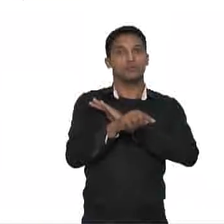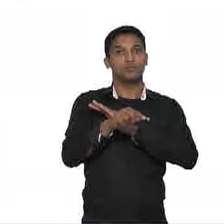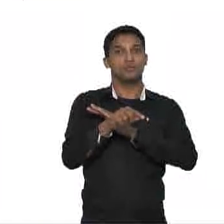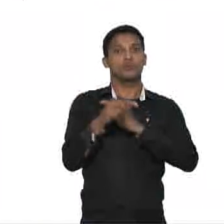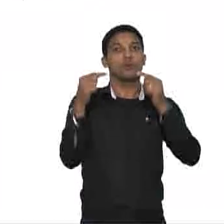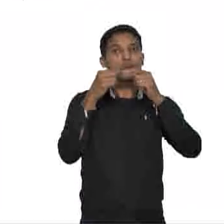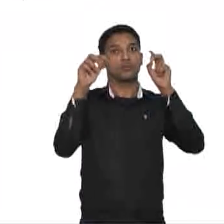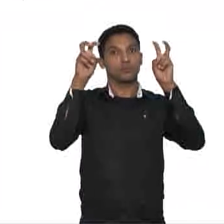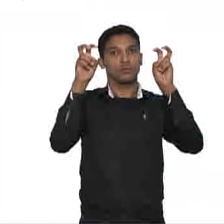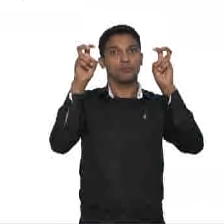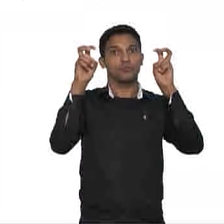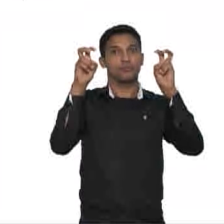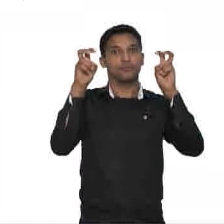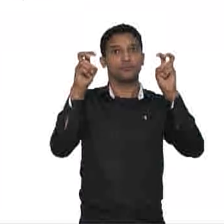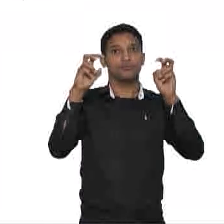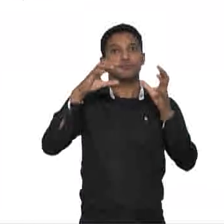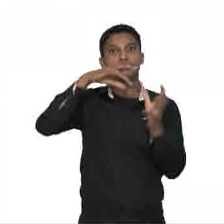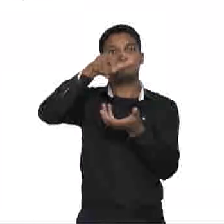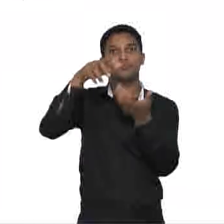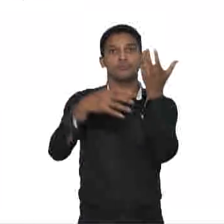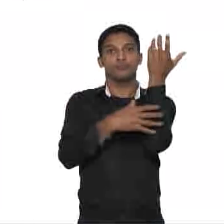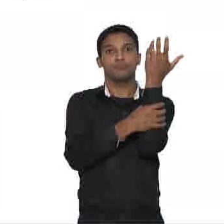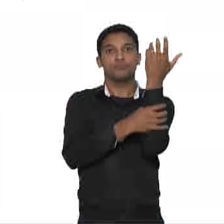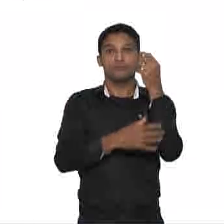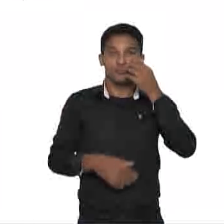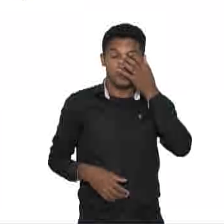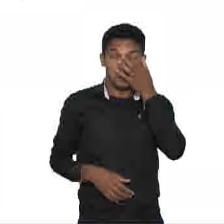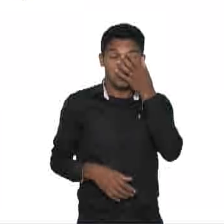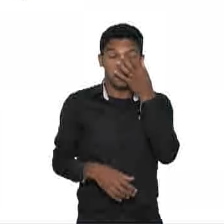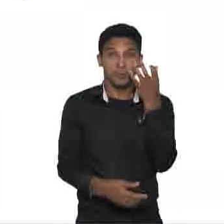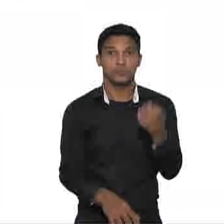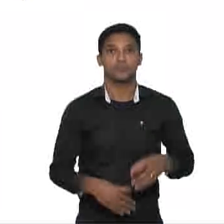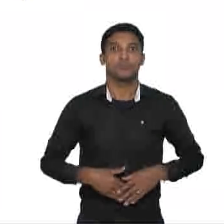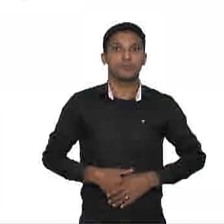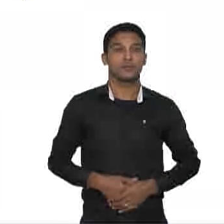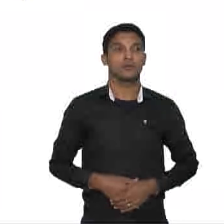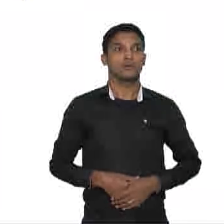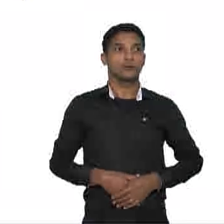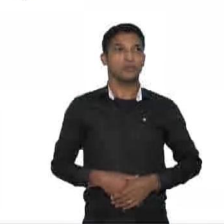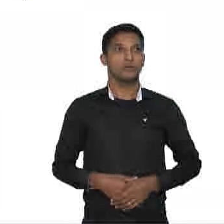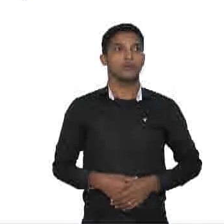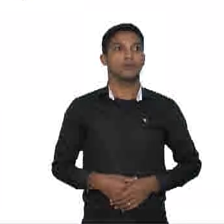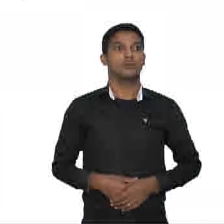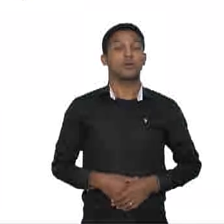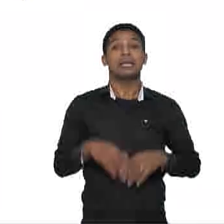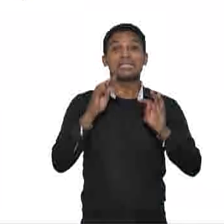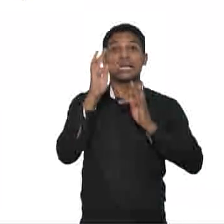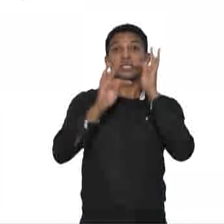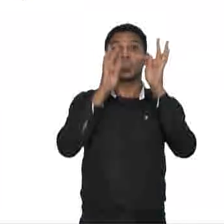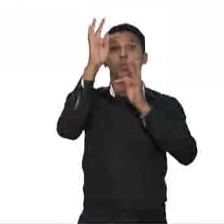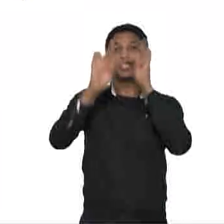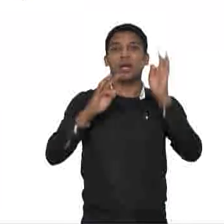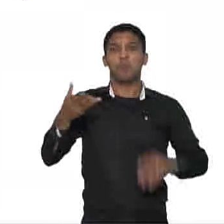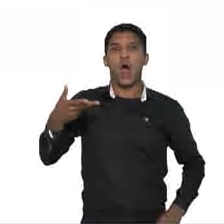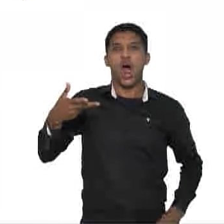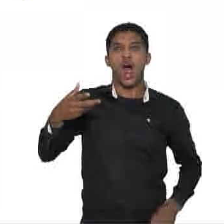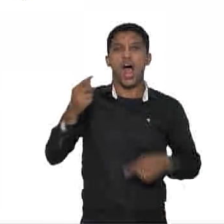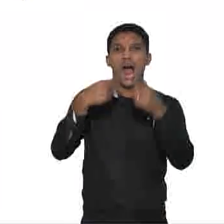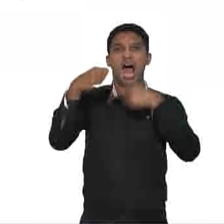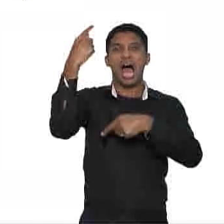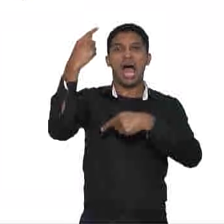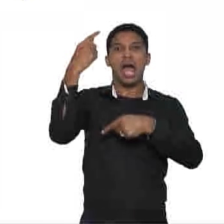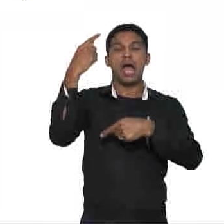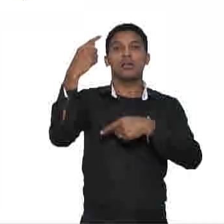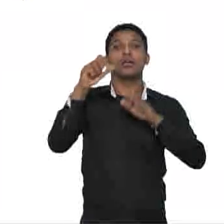O crescimento precipitado das cidades em decorrência do acelerado desenvolvimento tecnológico da segunda metade do